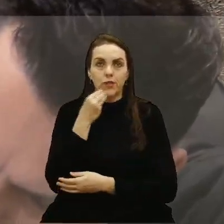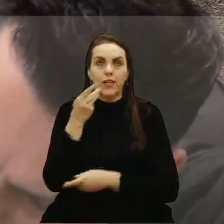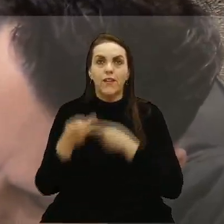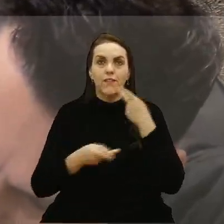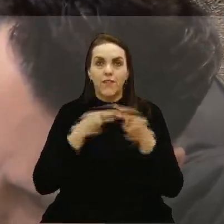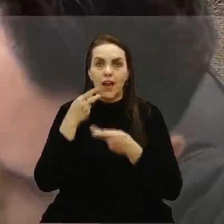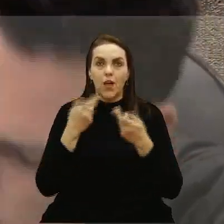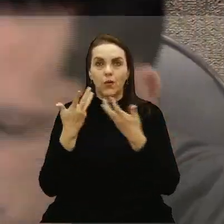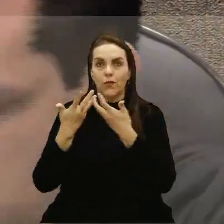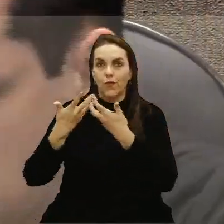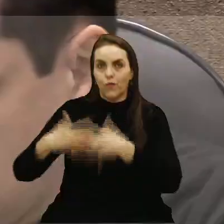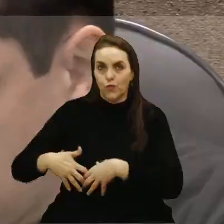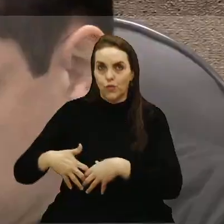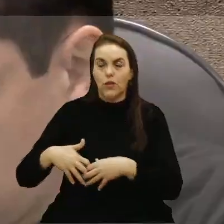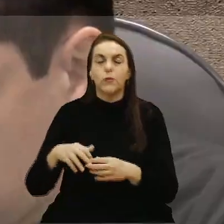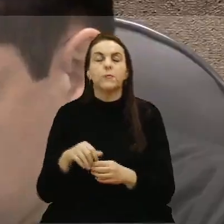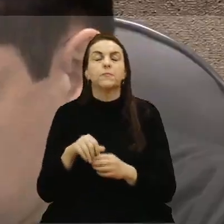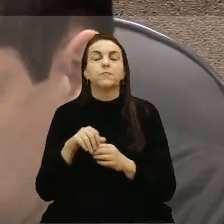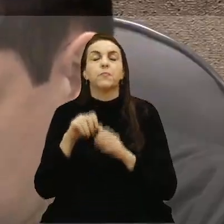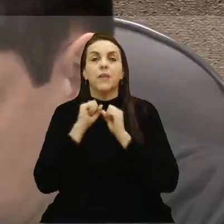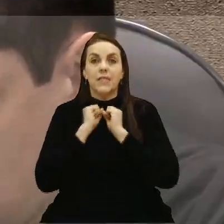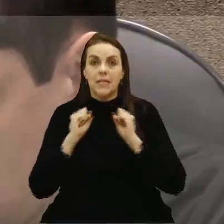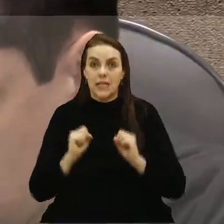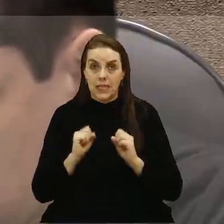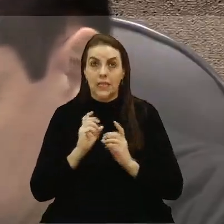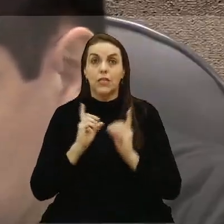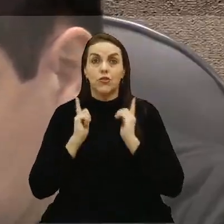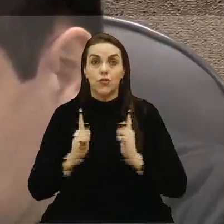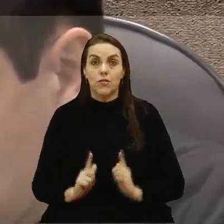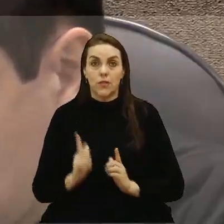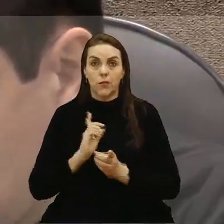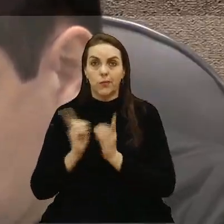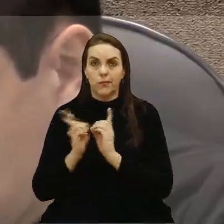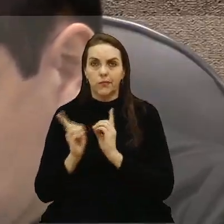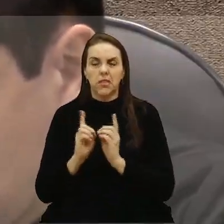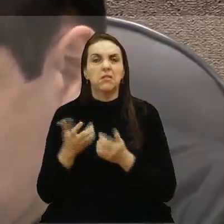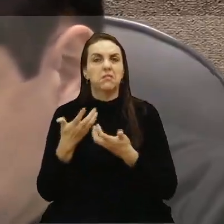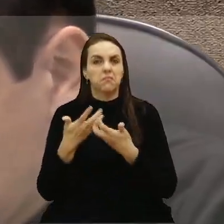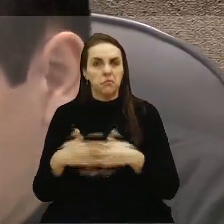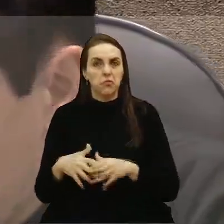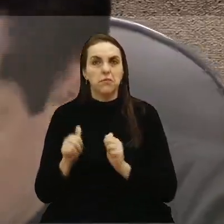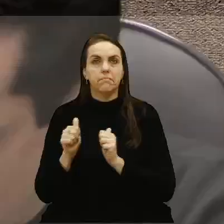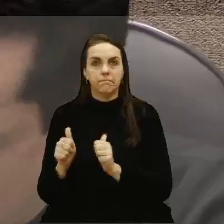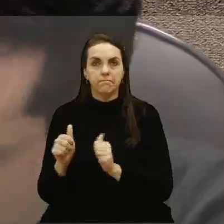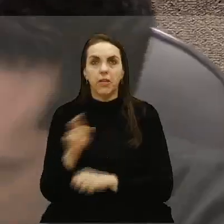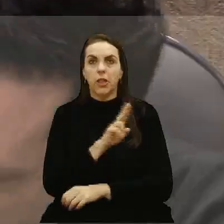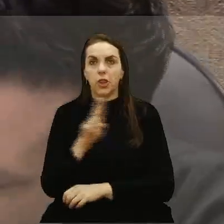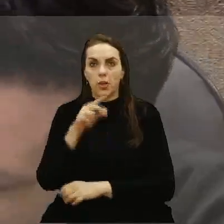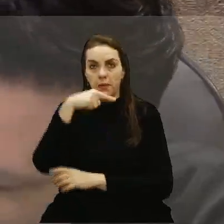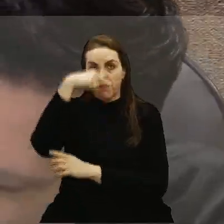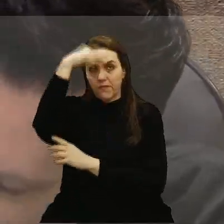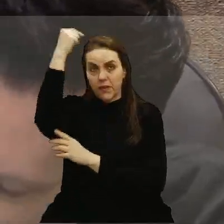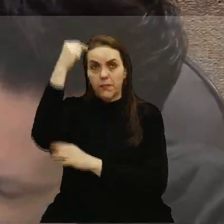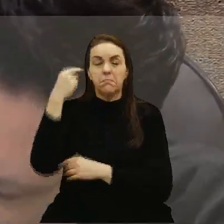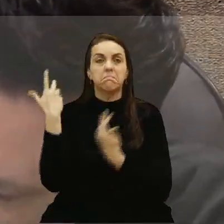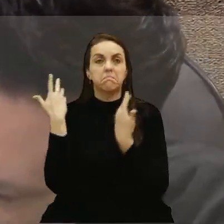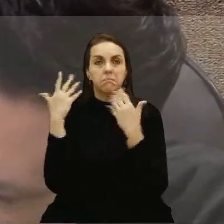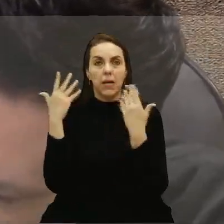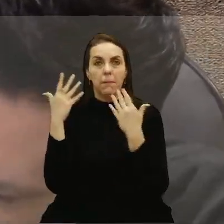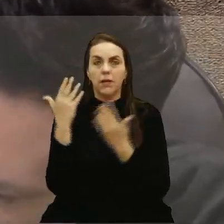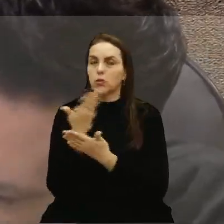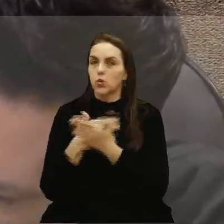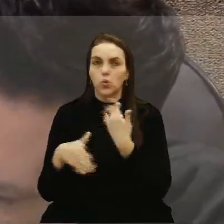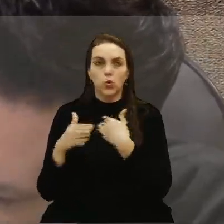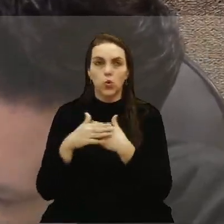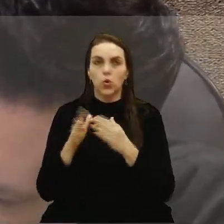está funcionando. A Secretaria de Gestão Urbana é uma das secretarias que está funcionando, então, em nome do secretário Weber, eu parabenizo toda a equipe que